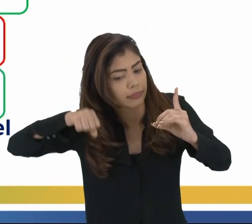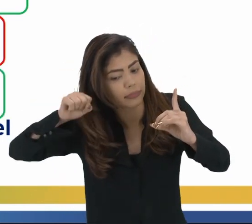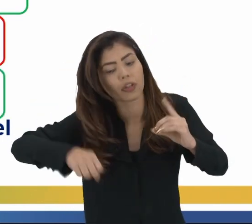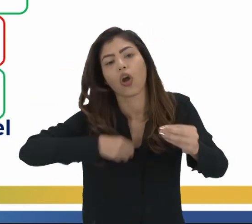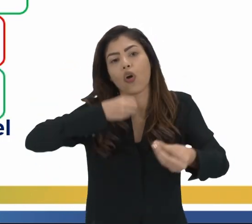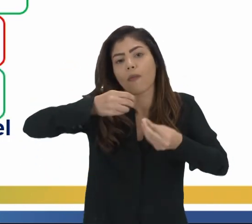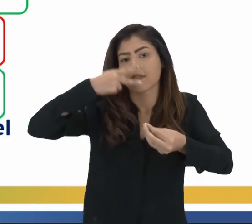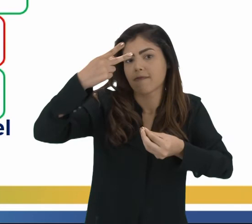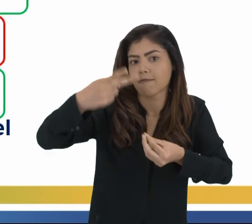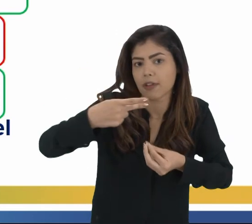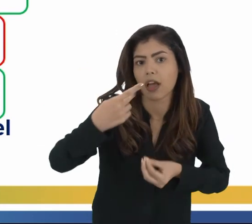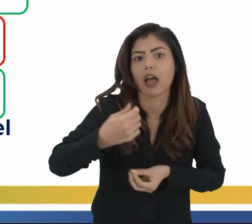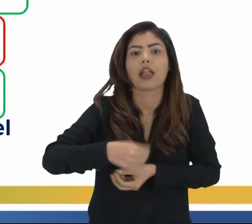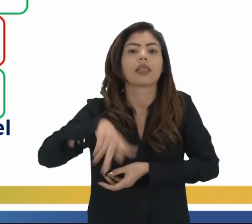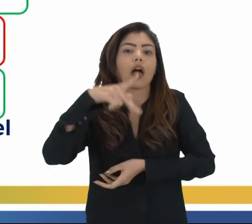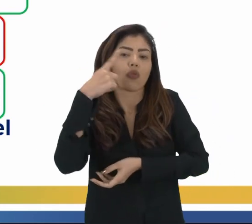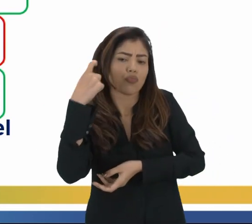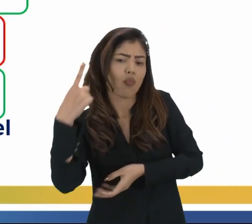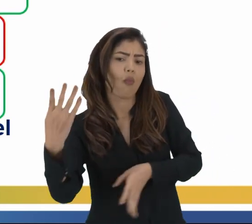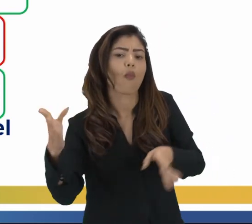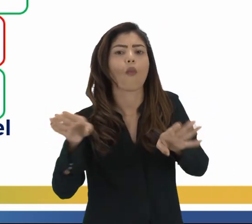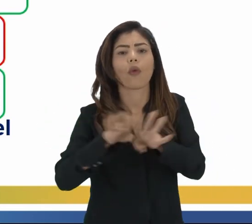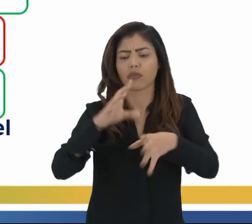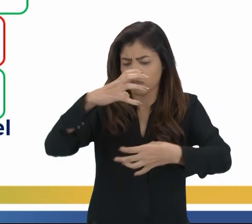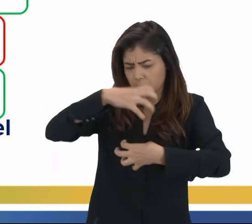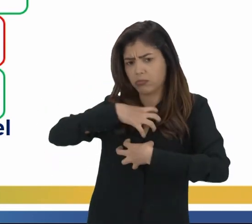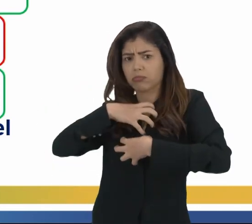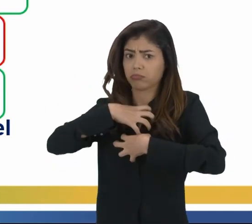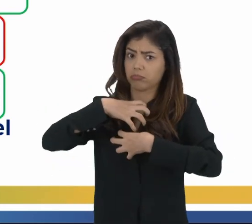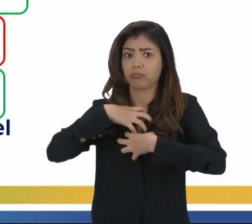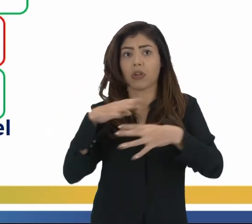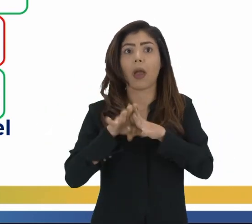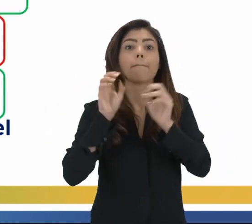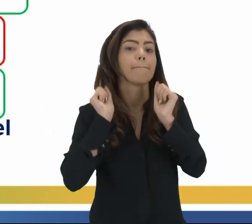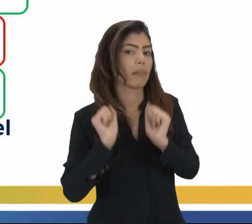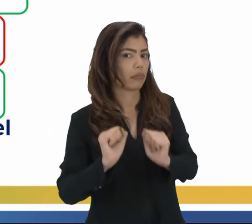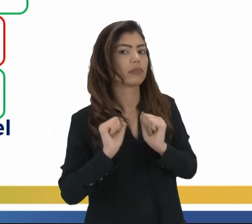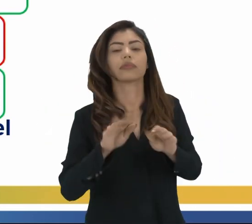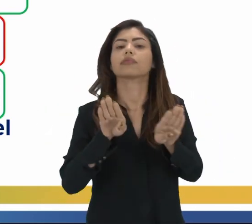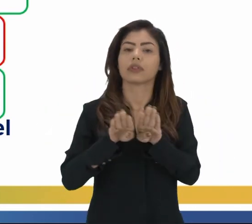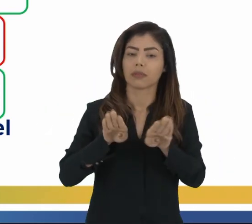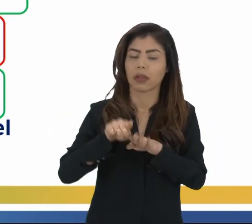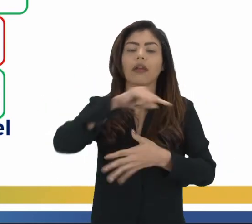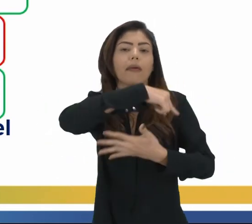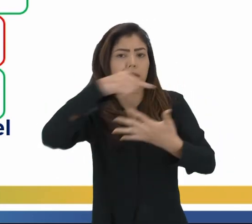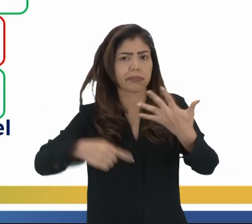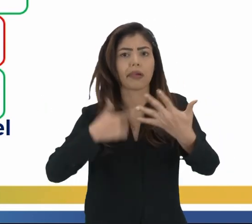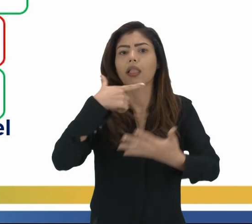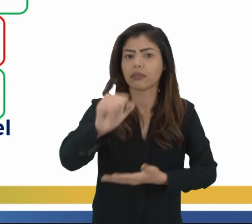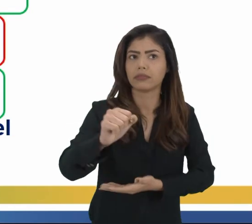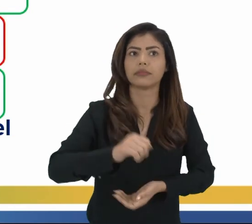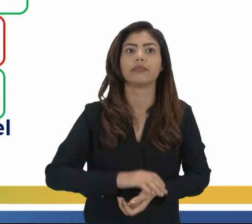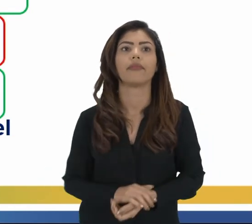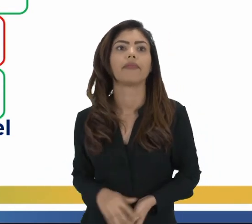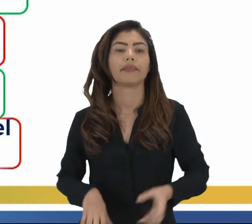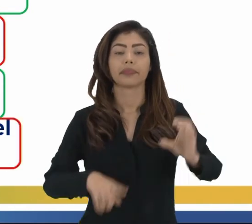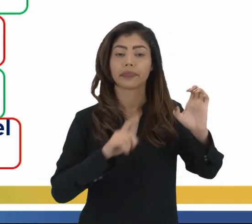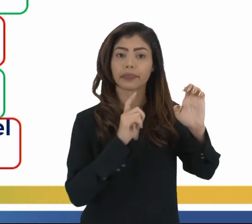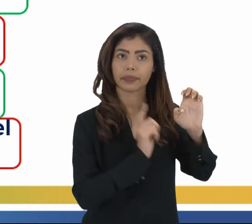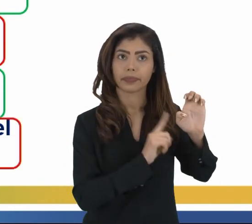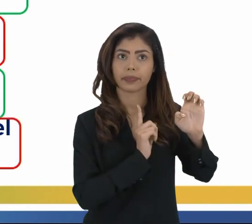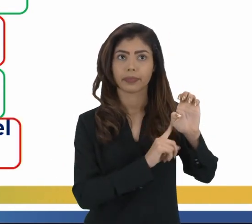como você fala, o seu sotaque, a sua entonação pode ser também uma variação linguística. E a afirmação de letra